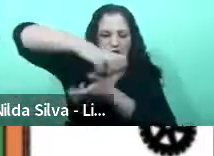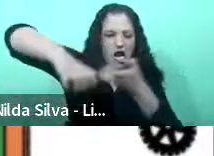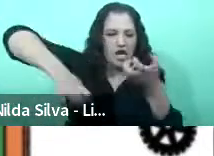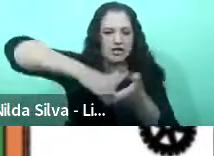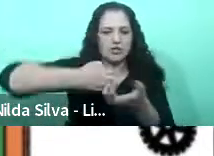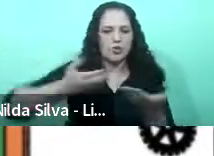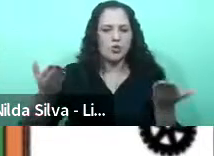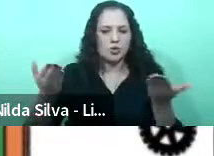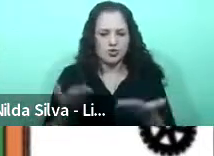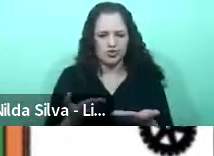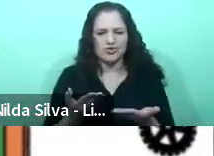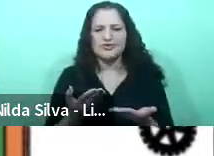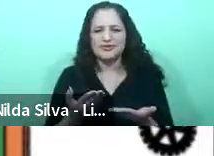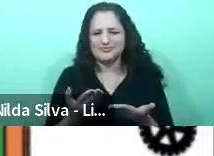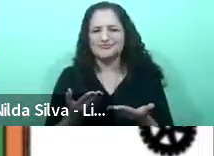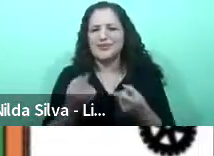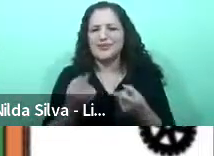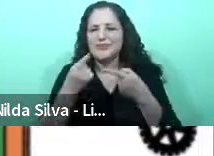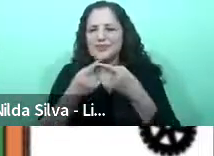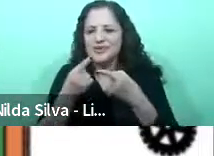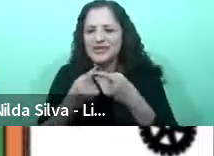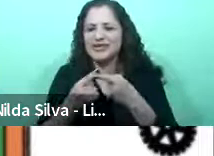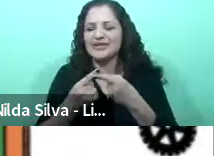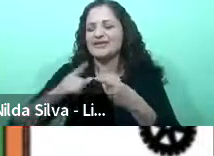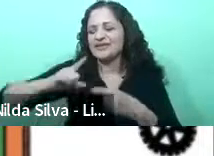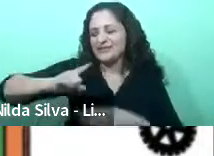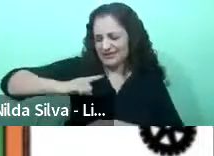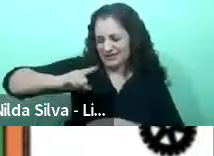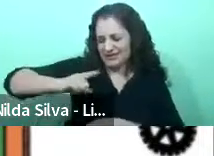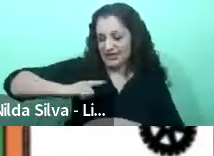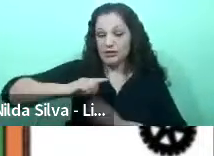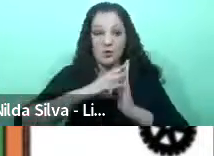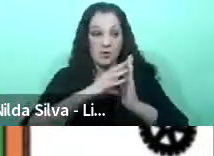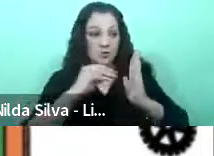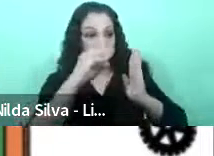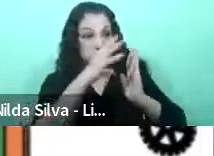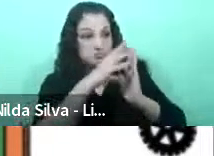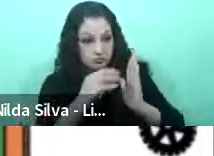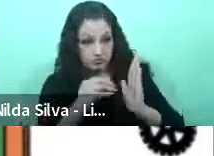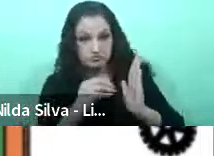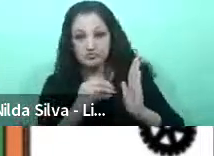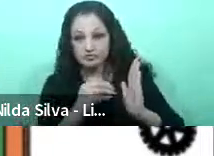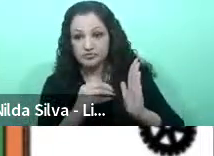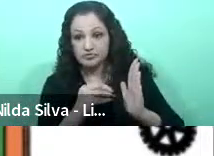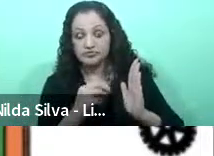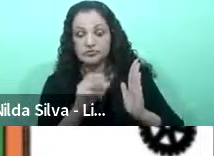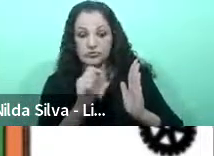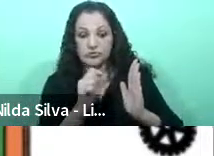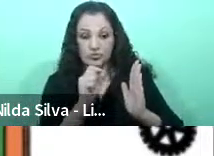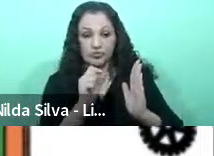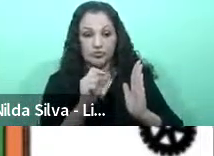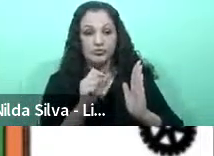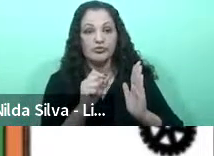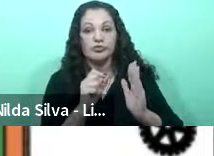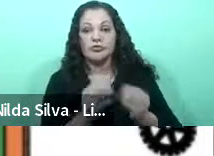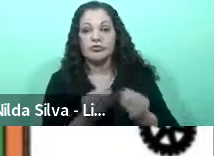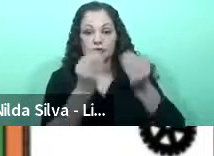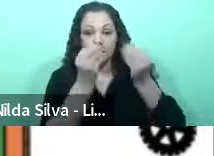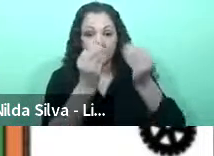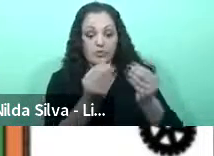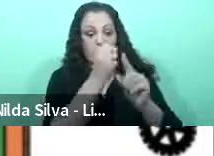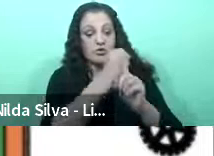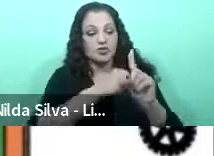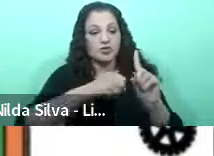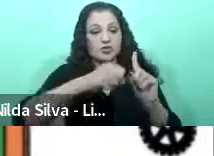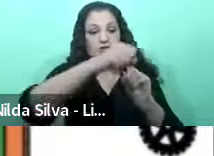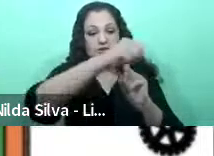bastante ambivalente, que, por um lado, a gente tem um modelo bastante pragmático, que serve a esse tipo de